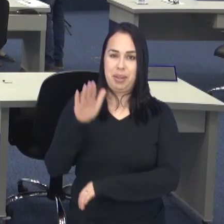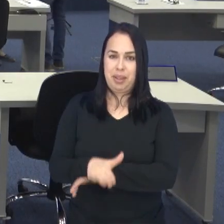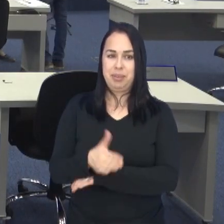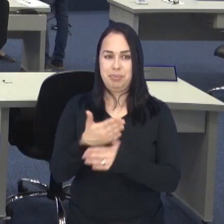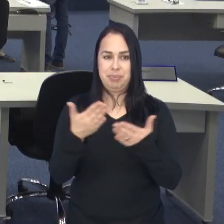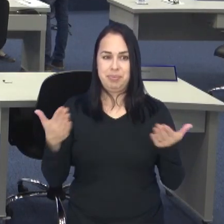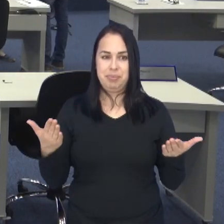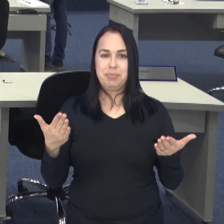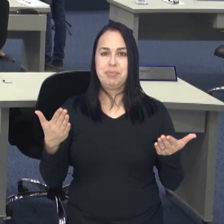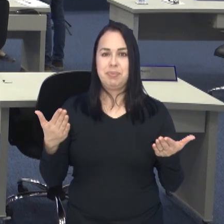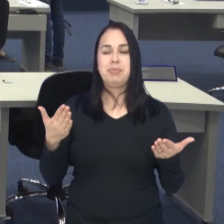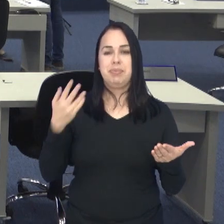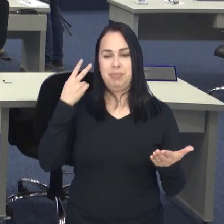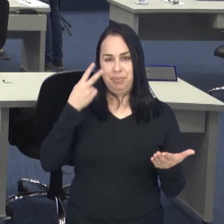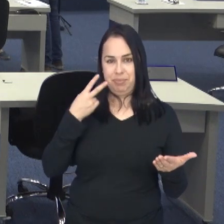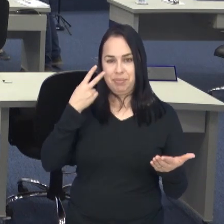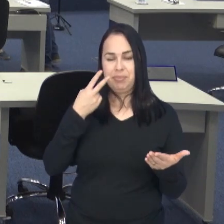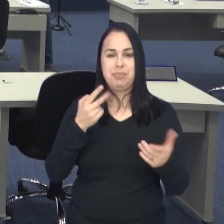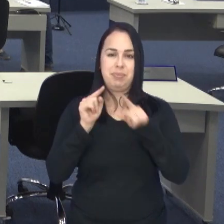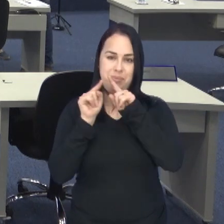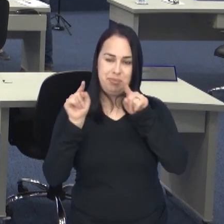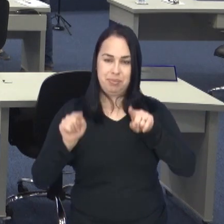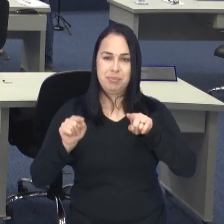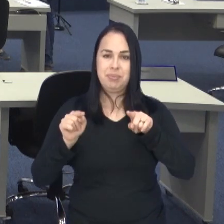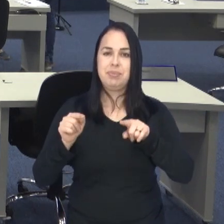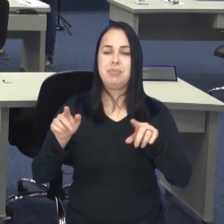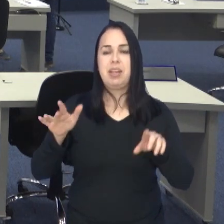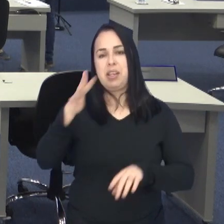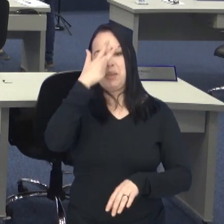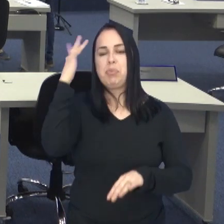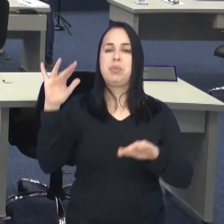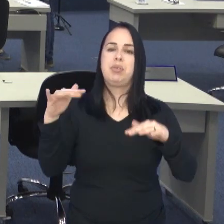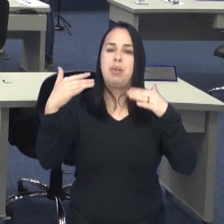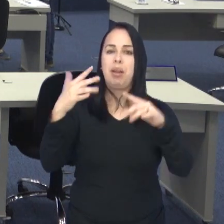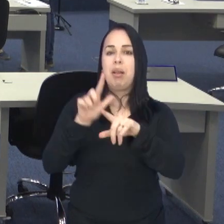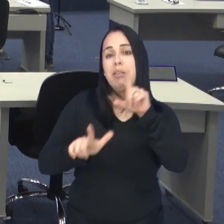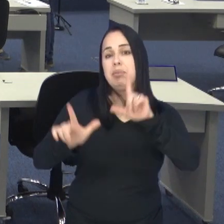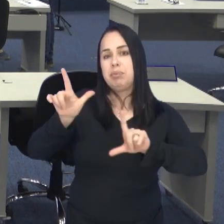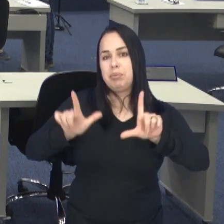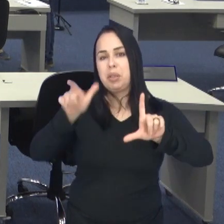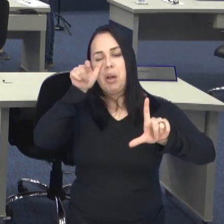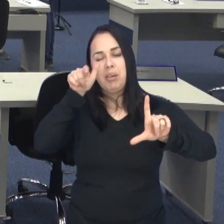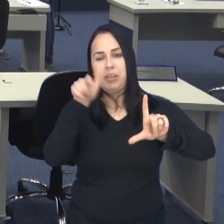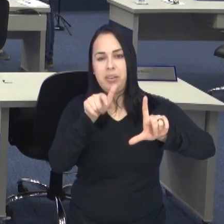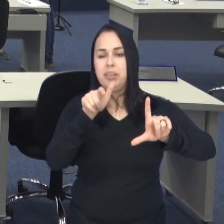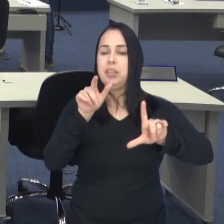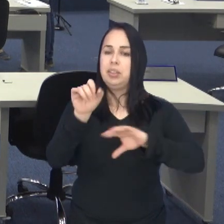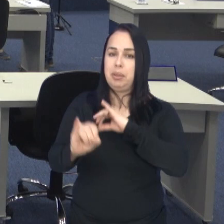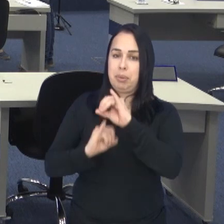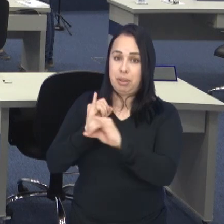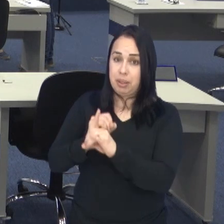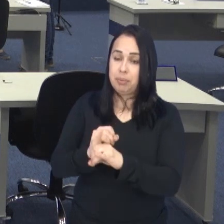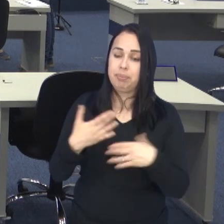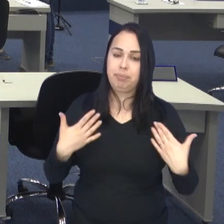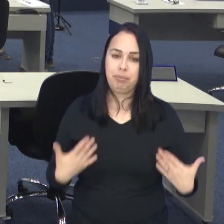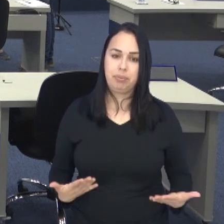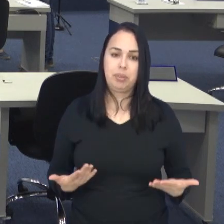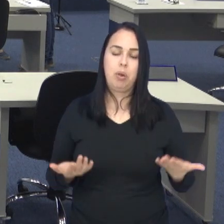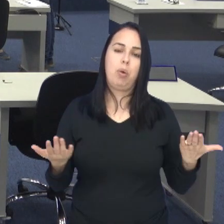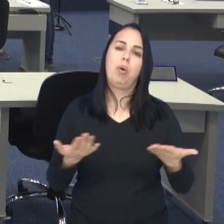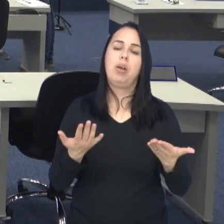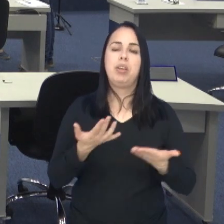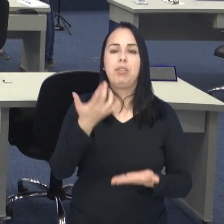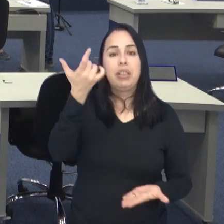senhores vereadores, funcionários da casa e todos que estão nos assistindo pela TV Câmara e pela internet. Eu vou retornar